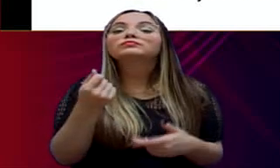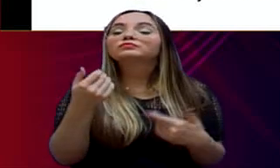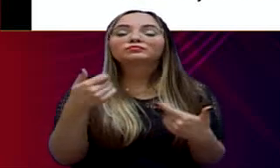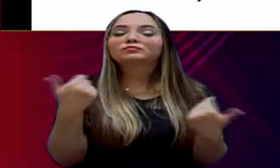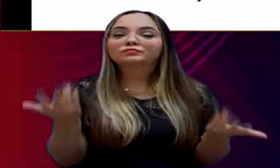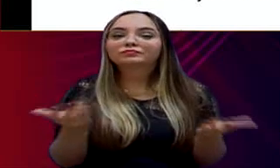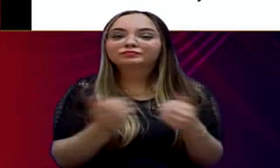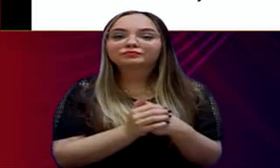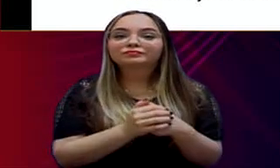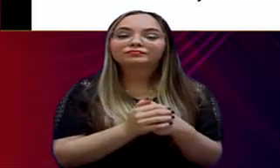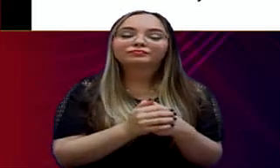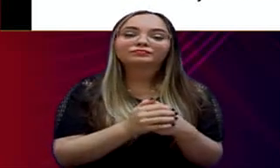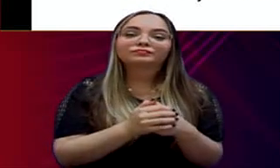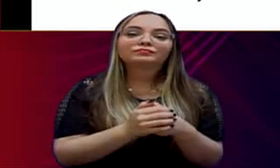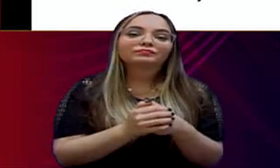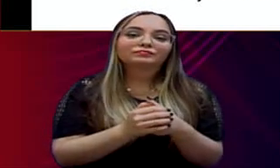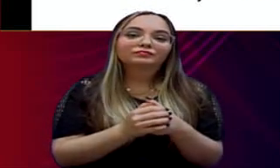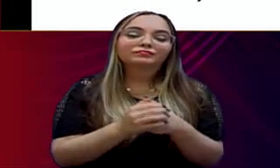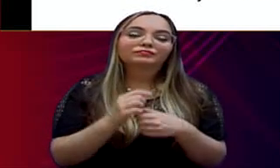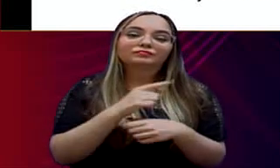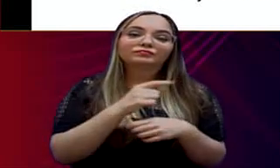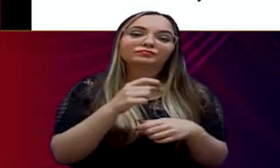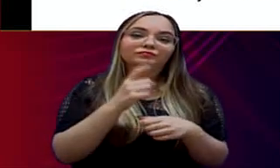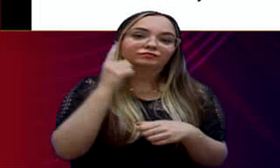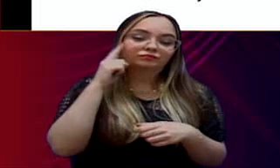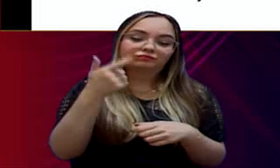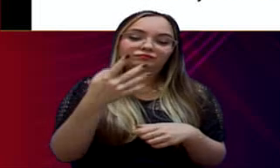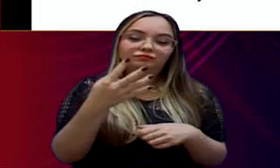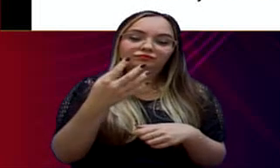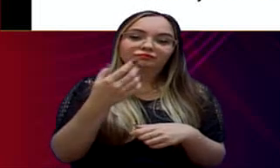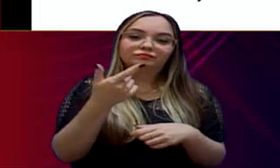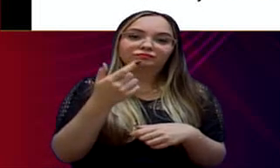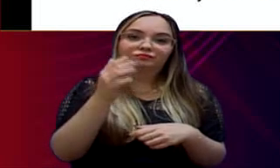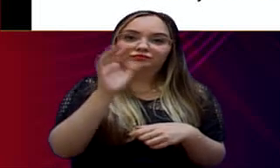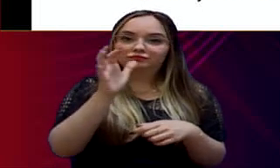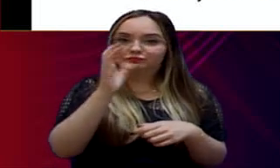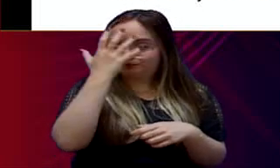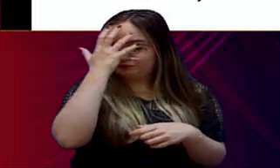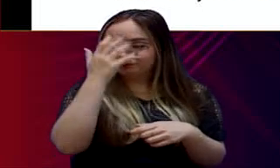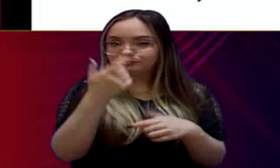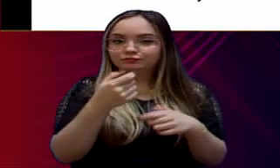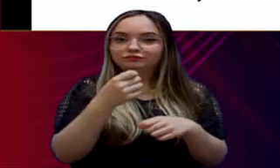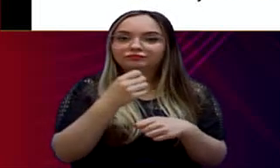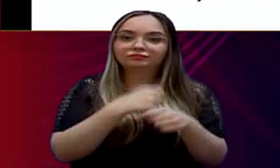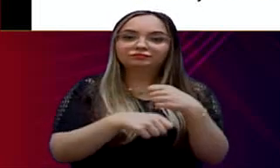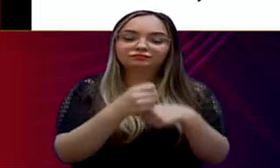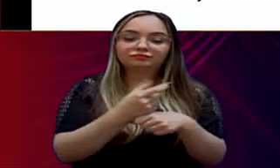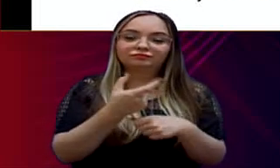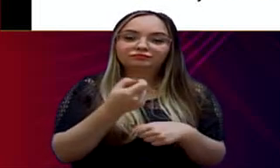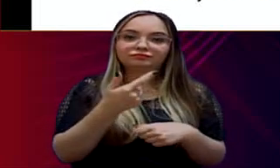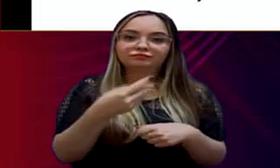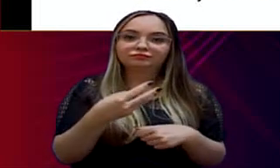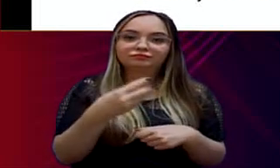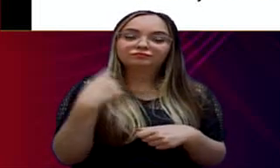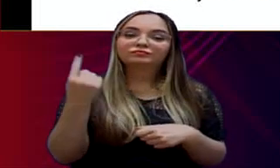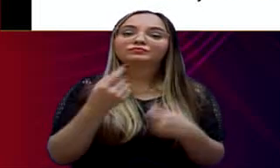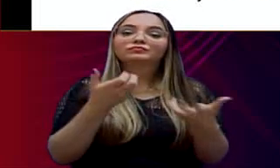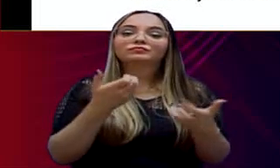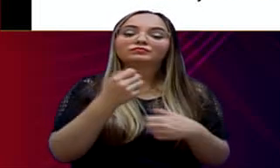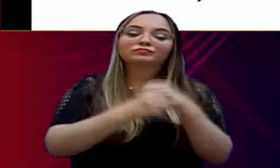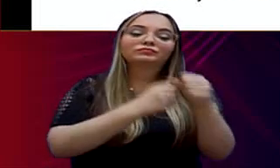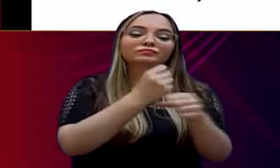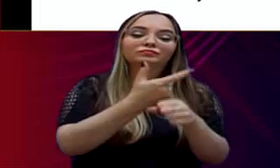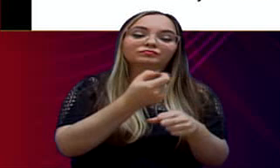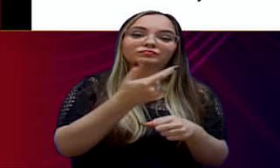Focus do Banco Central do dia 24 de fevereiro de 23 né sendo PIB para 2024 se espera um crescimento